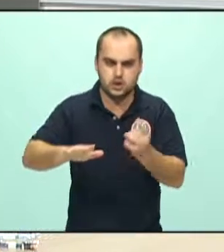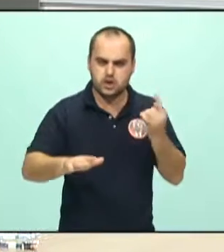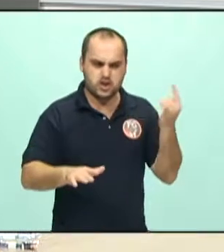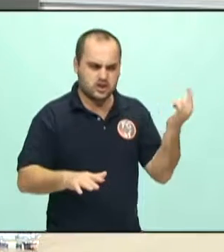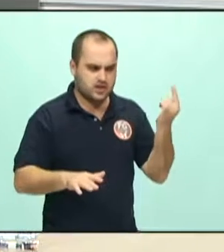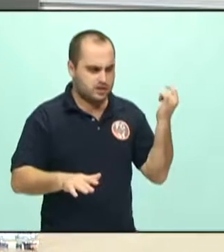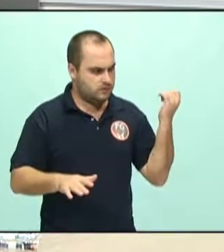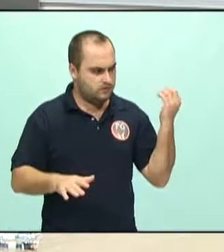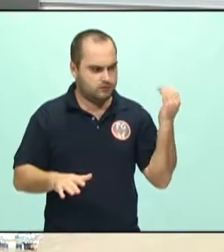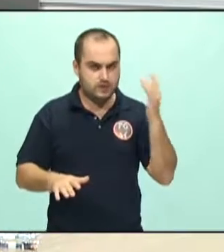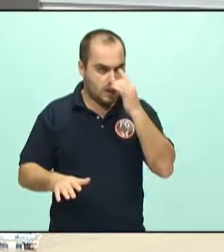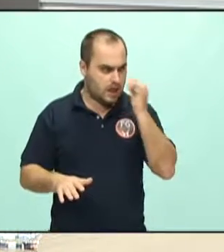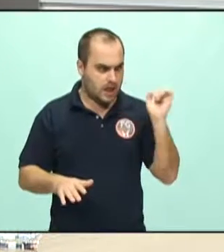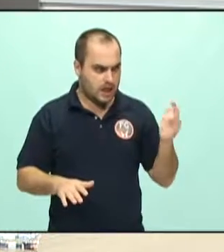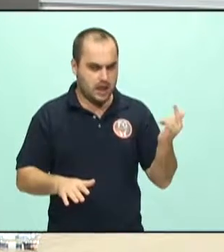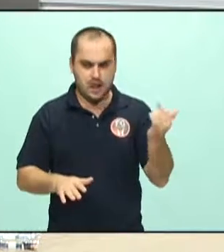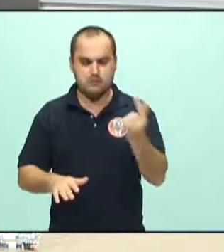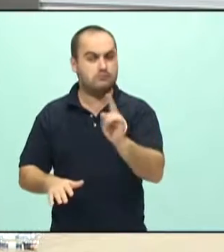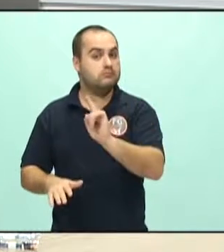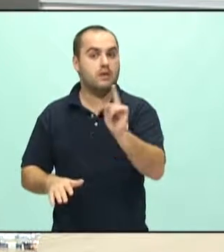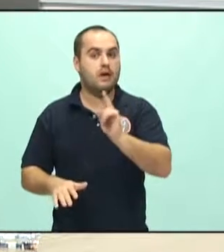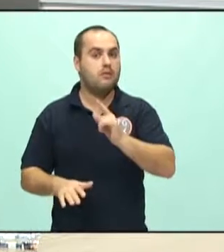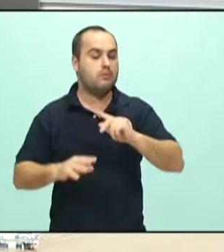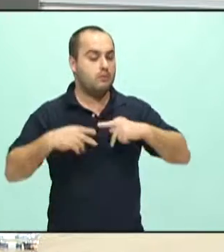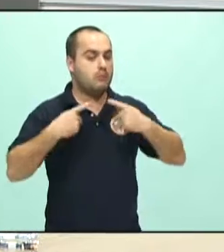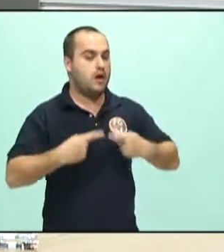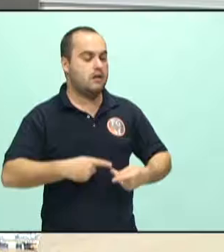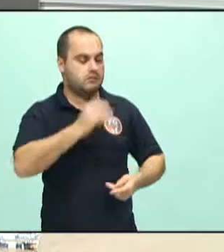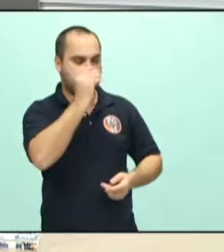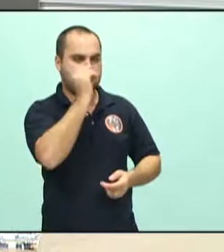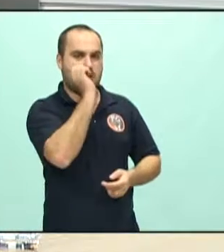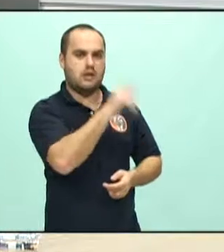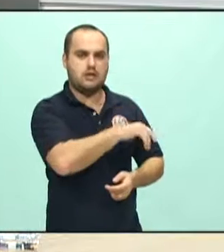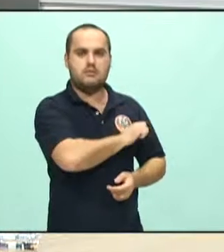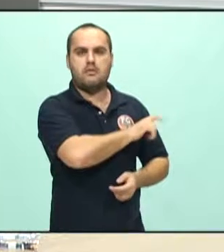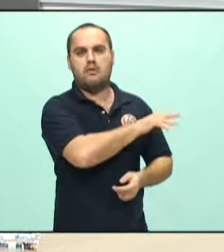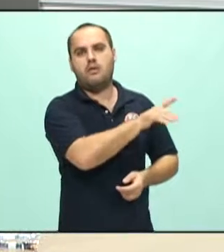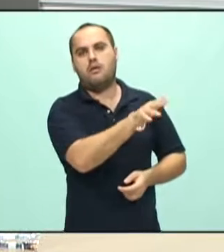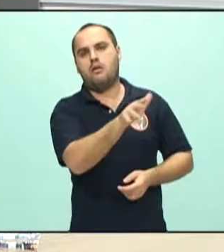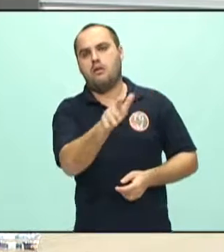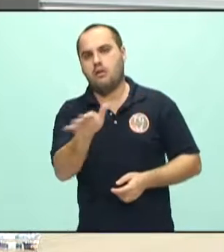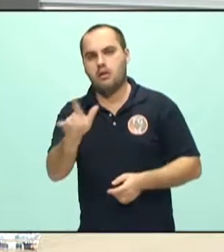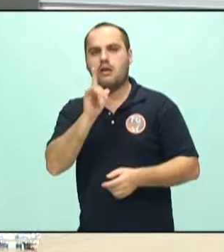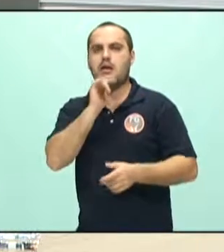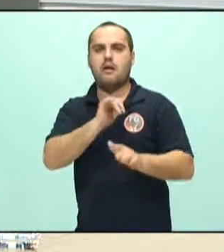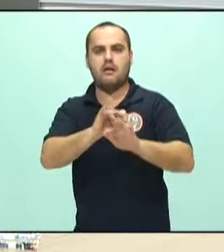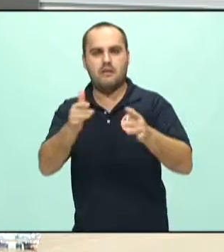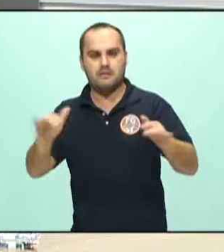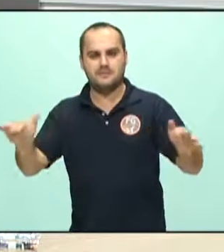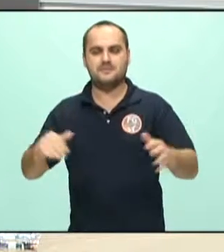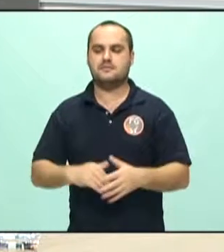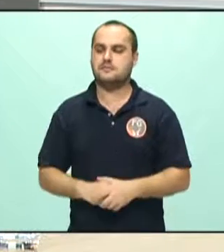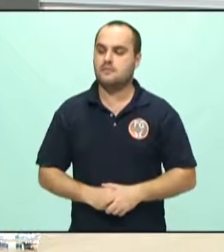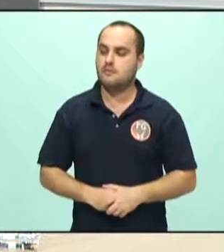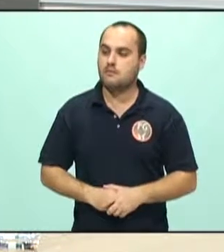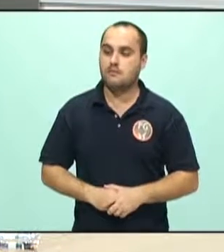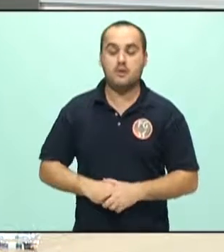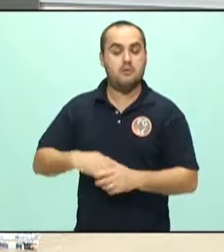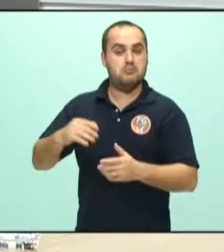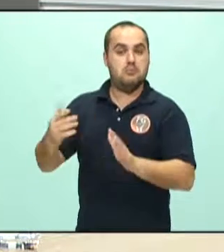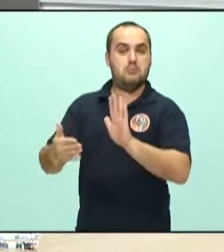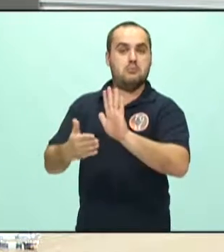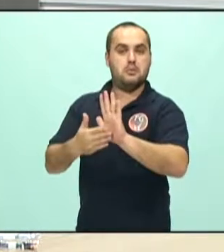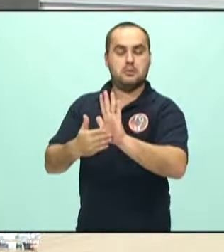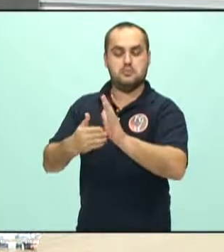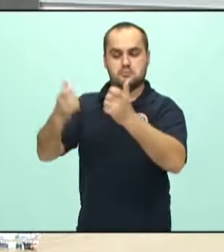de educação ambiental para essas crianças nós achamos tremenda essa essa iniciativa da secretaria de turismo de trazer esse